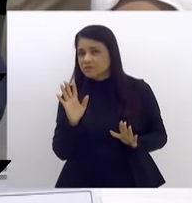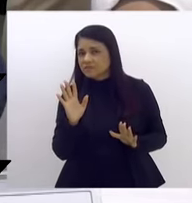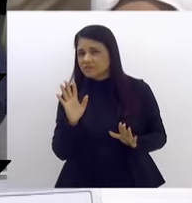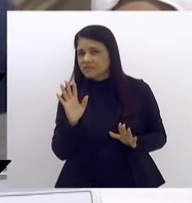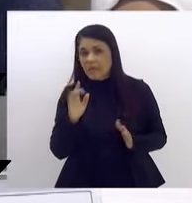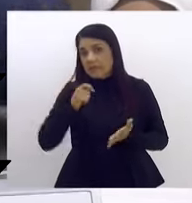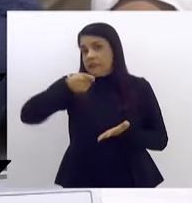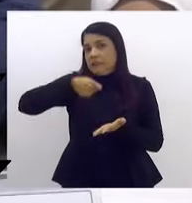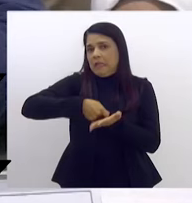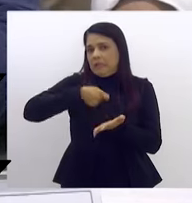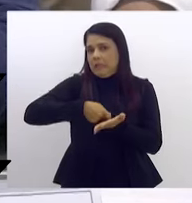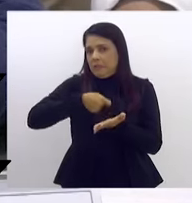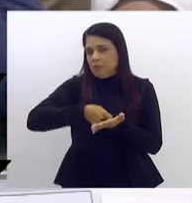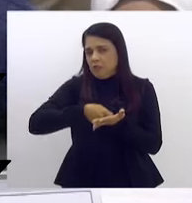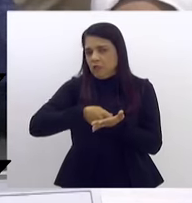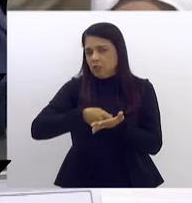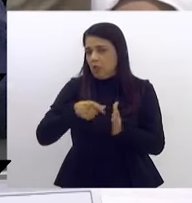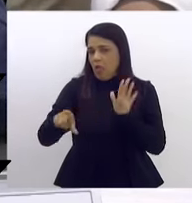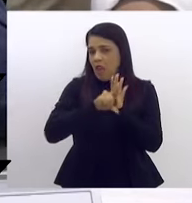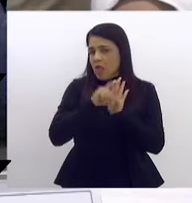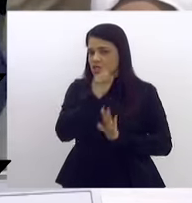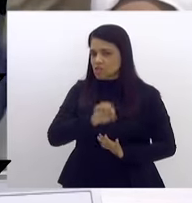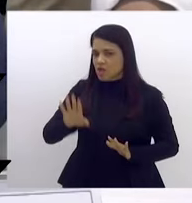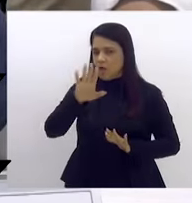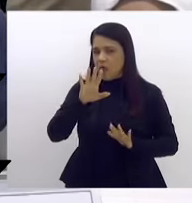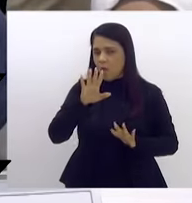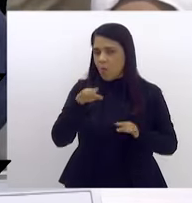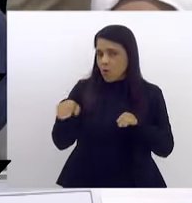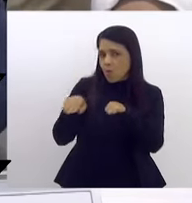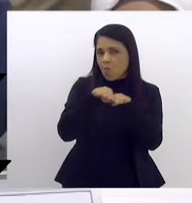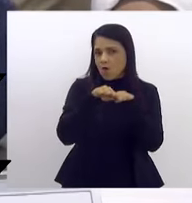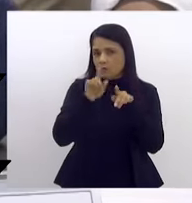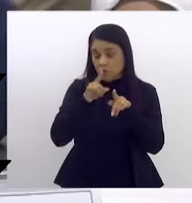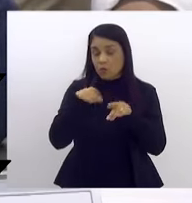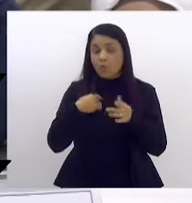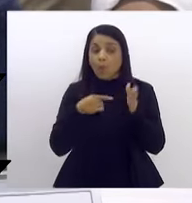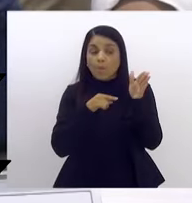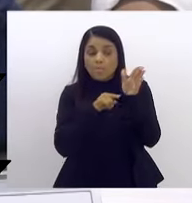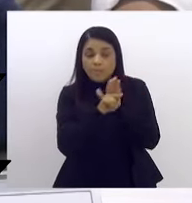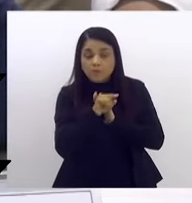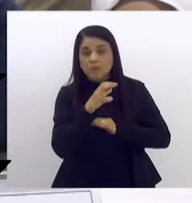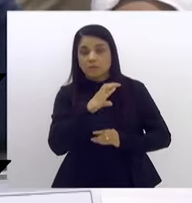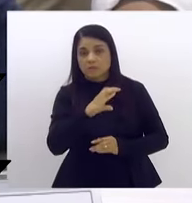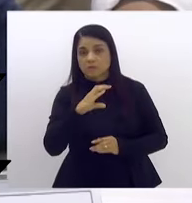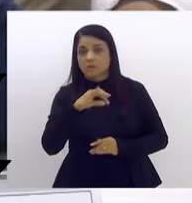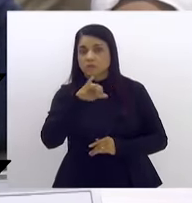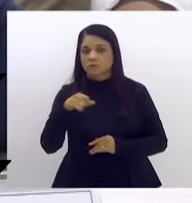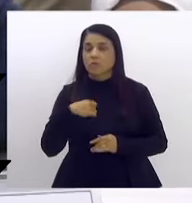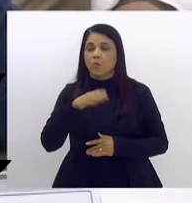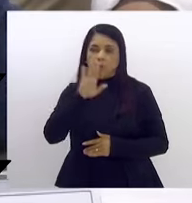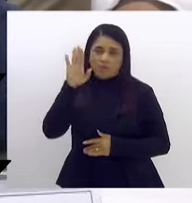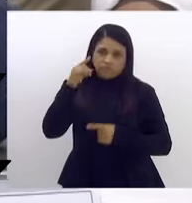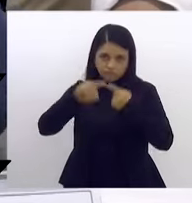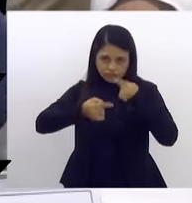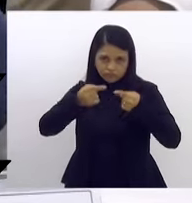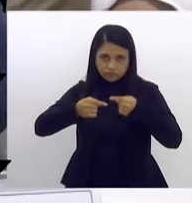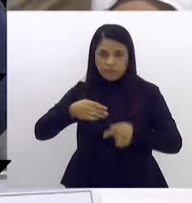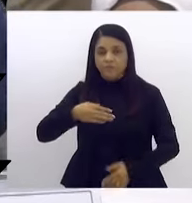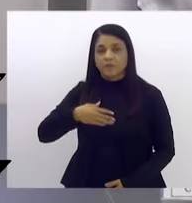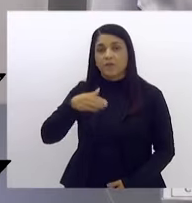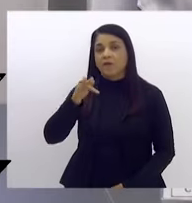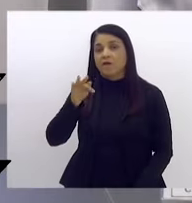assim determinando que assim seja tô consultando a ccj para discutir Deputado